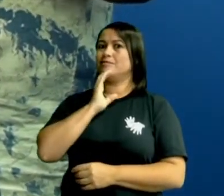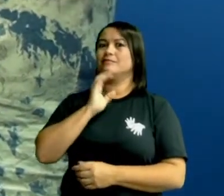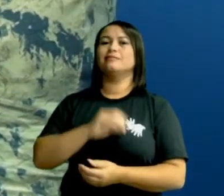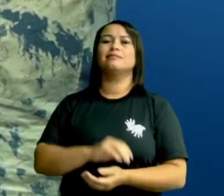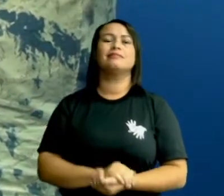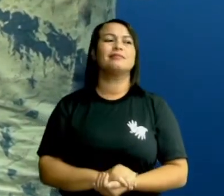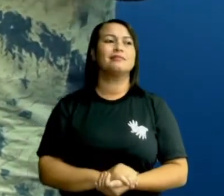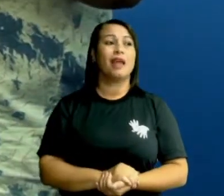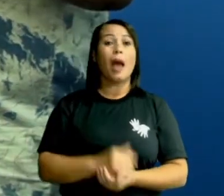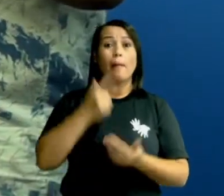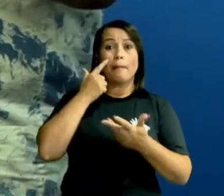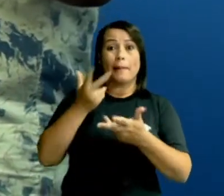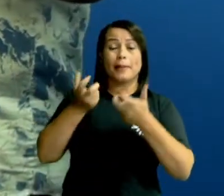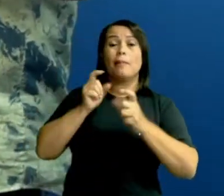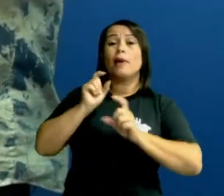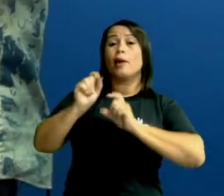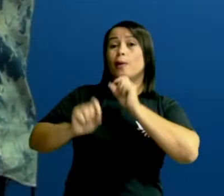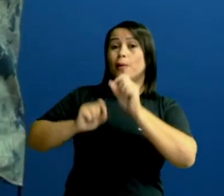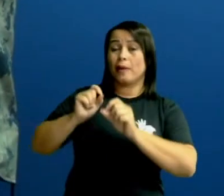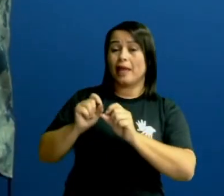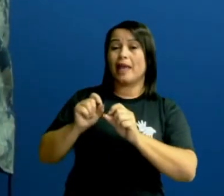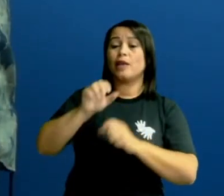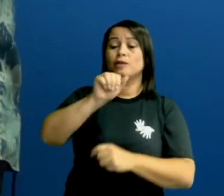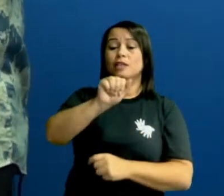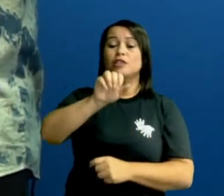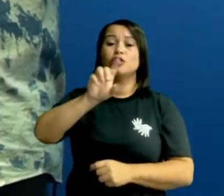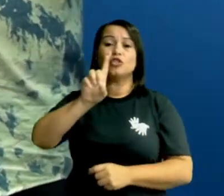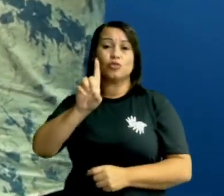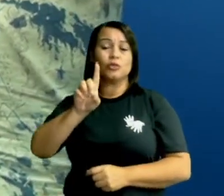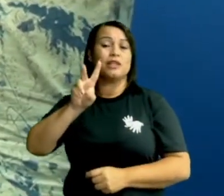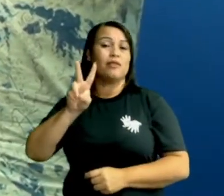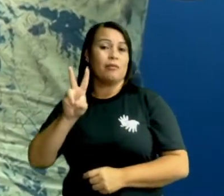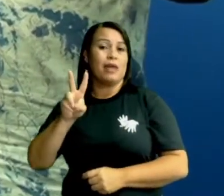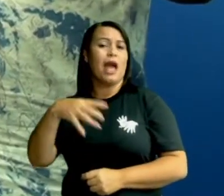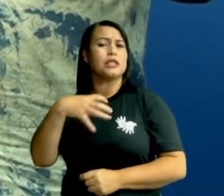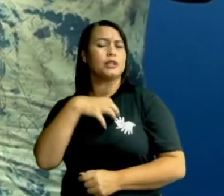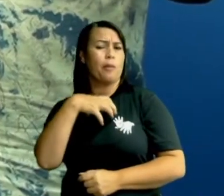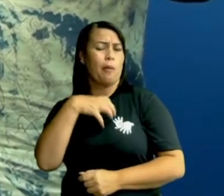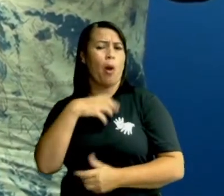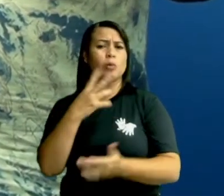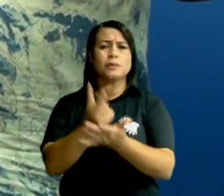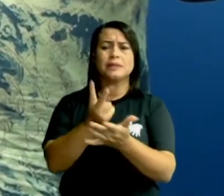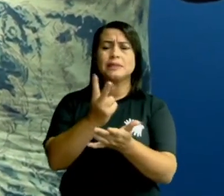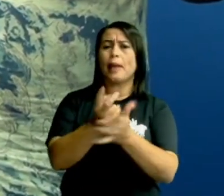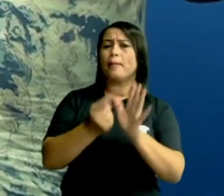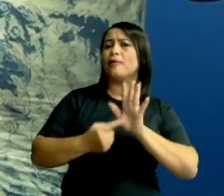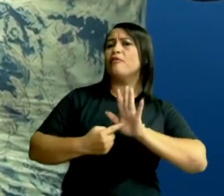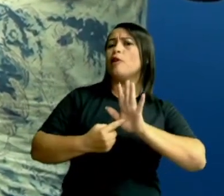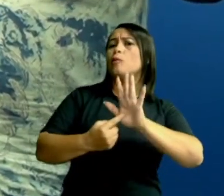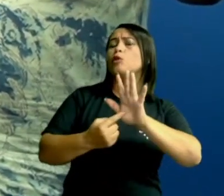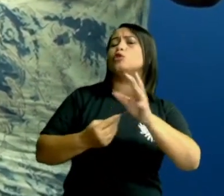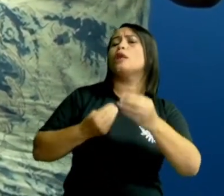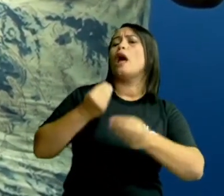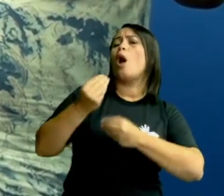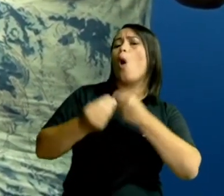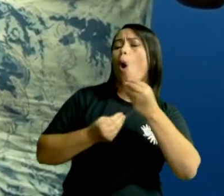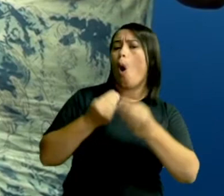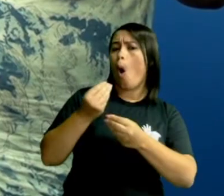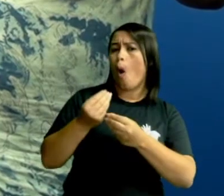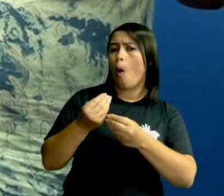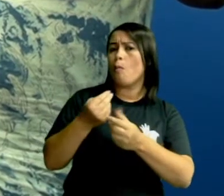pressa. Percebam que os adjuntos adverbiais de modo, eles sempre vão indicar como uma